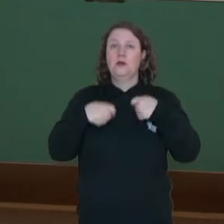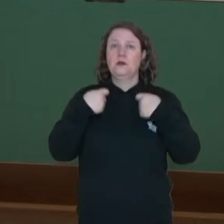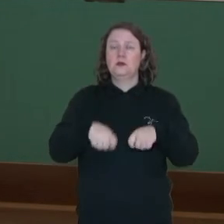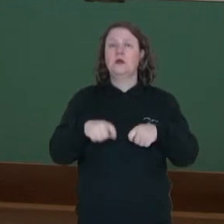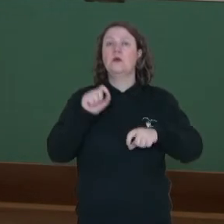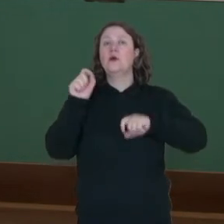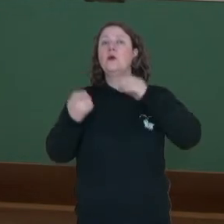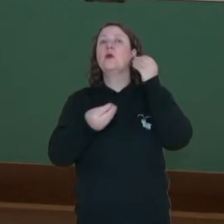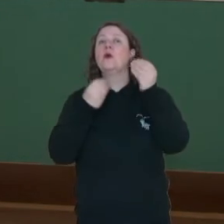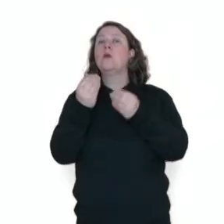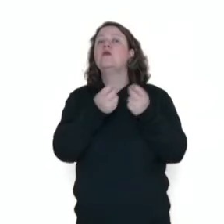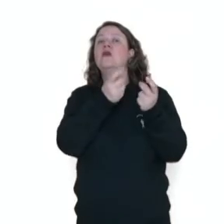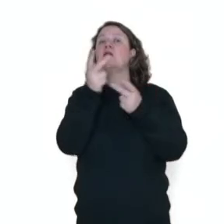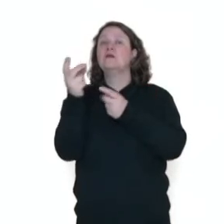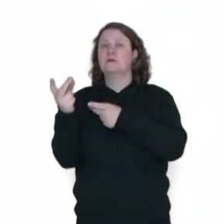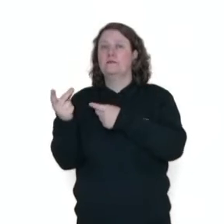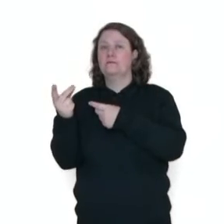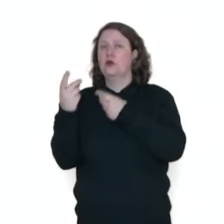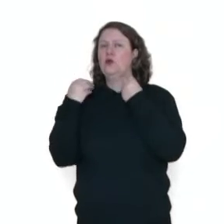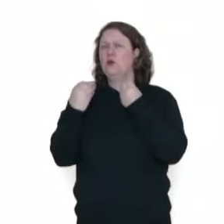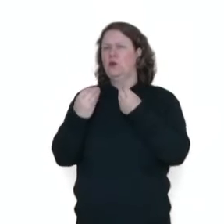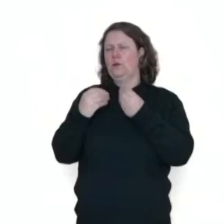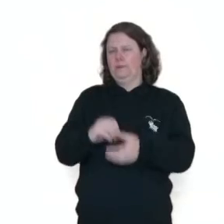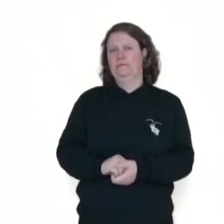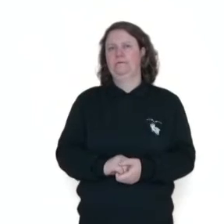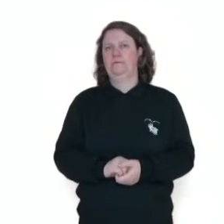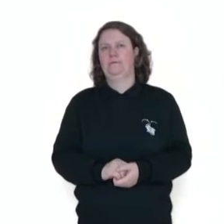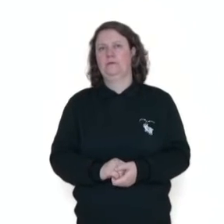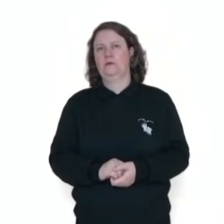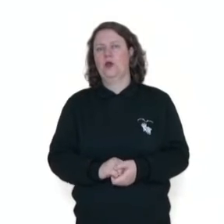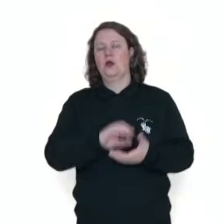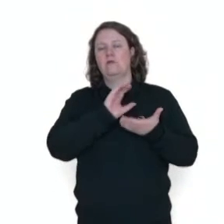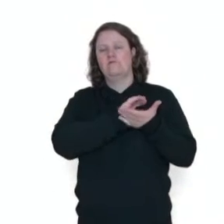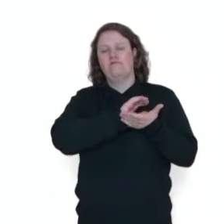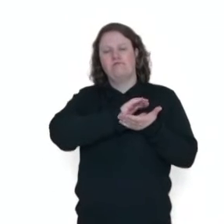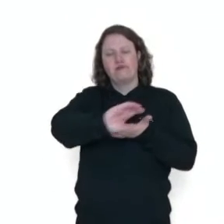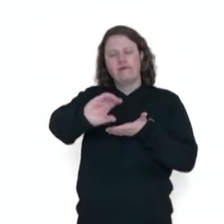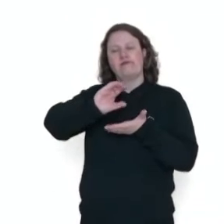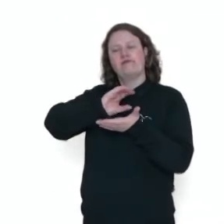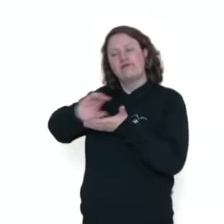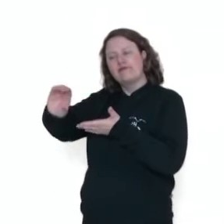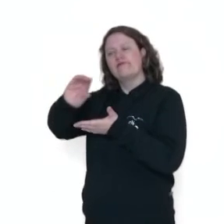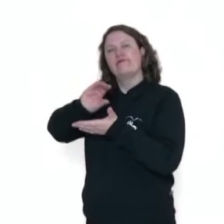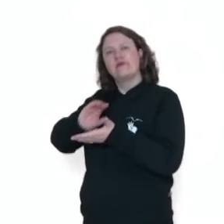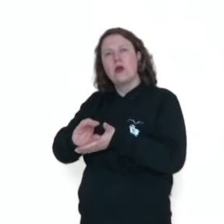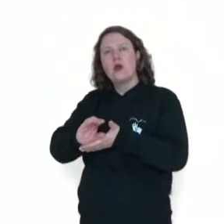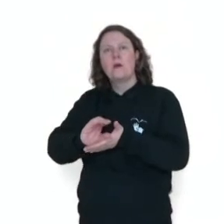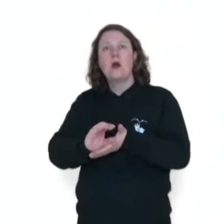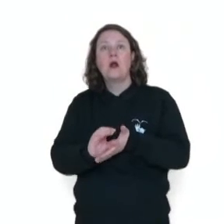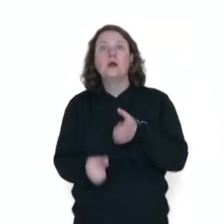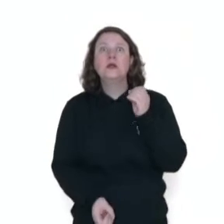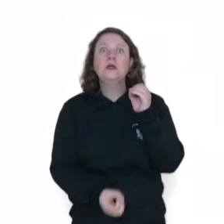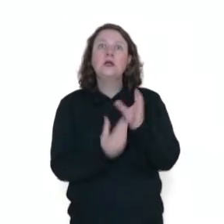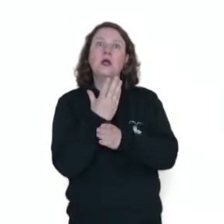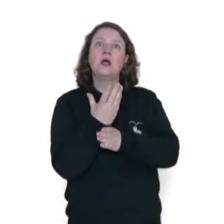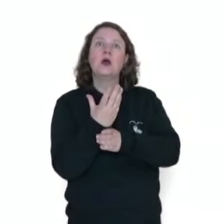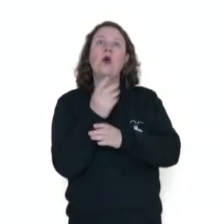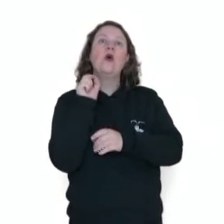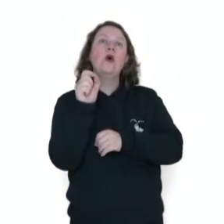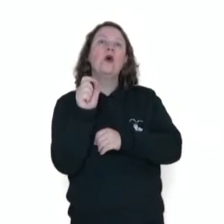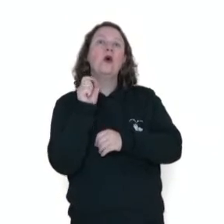exportado. Com isso, seguiu-se então enormes investimentos no setor de transporte, as